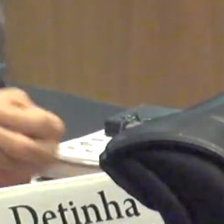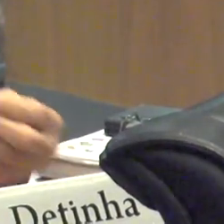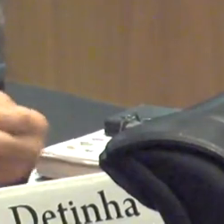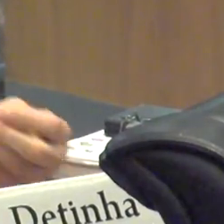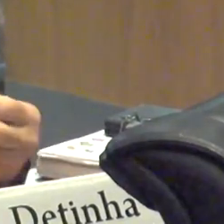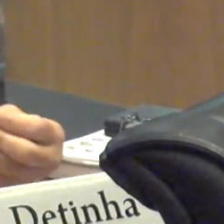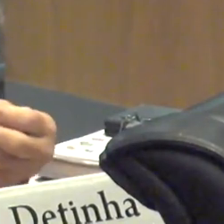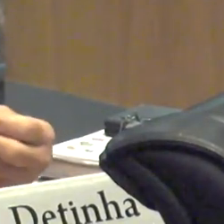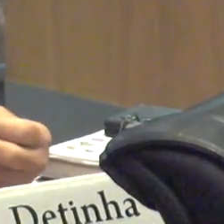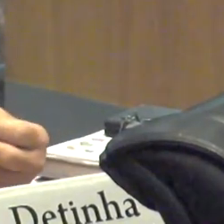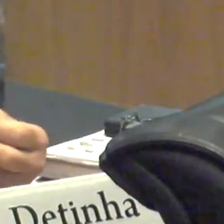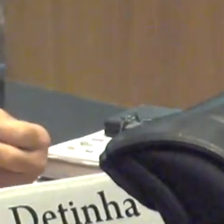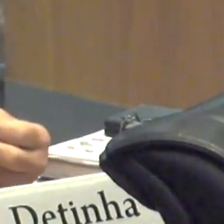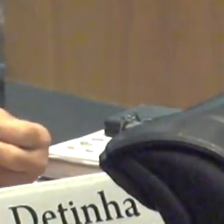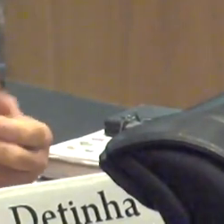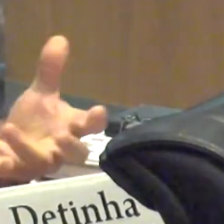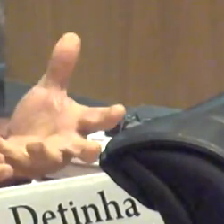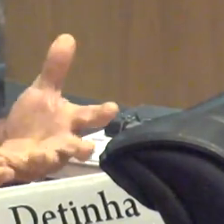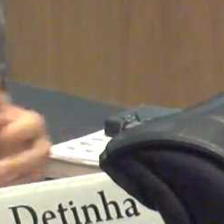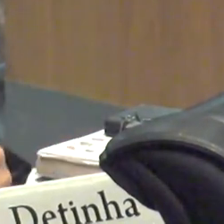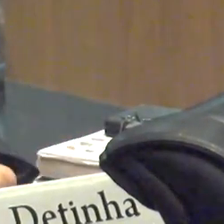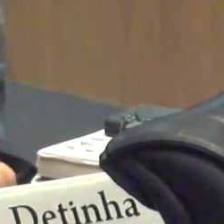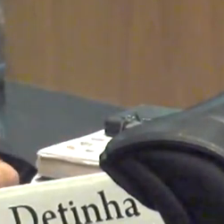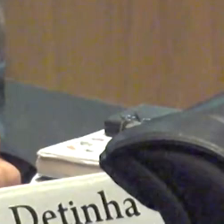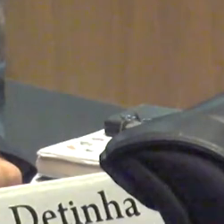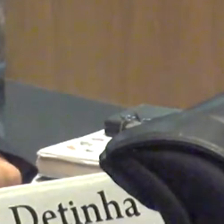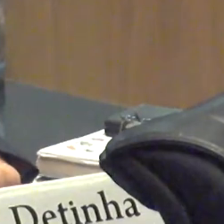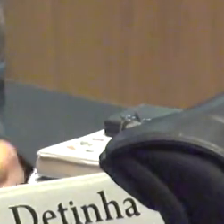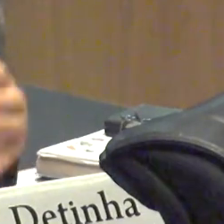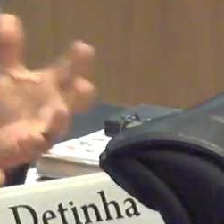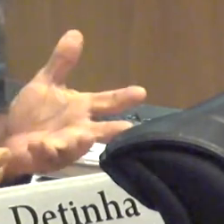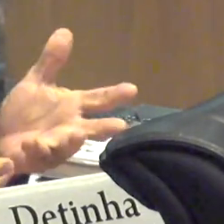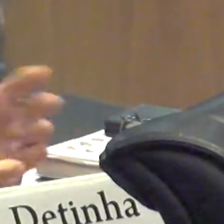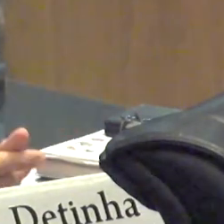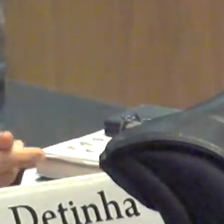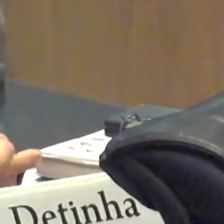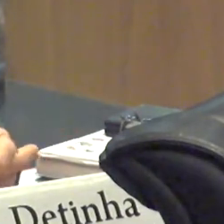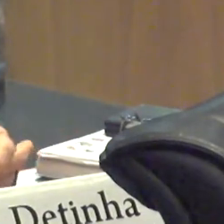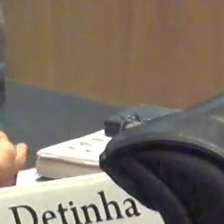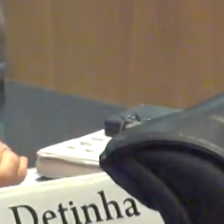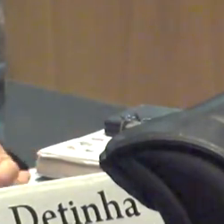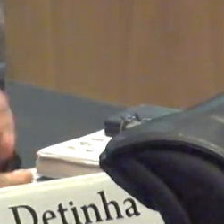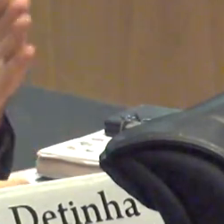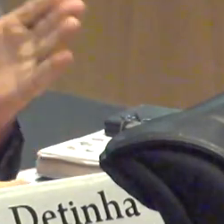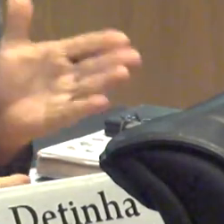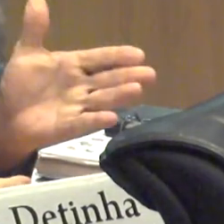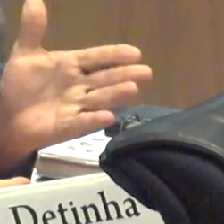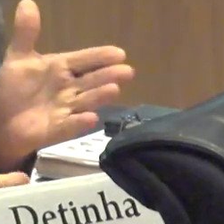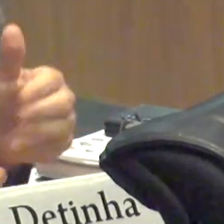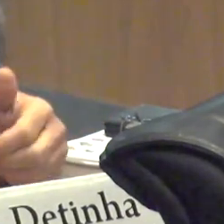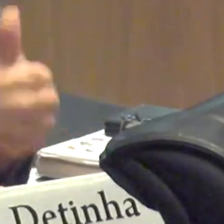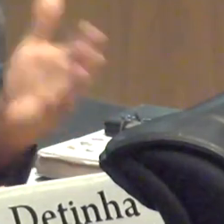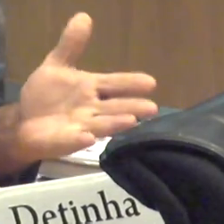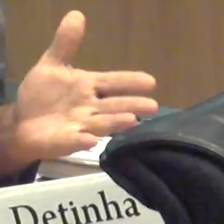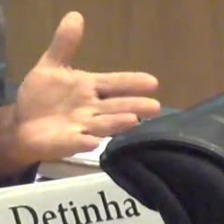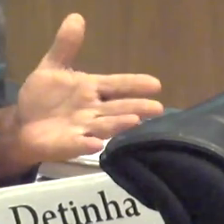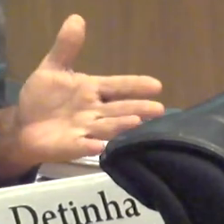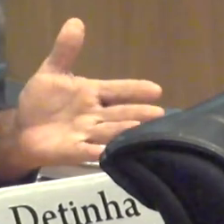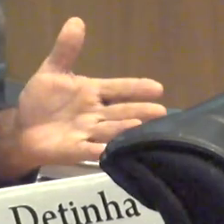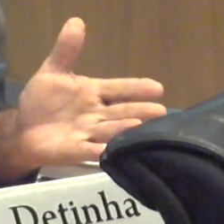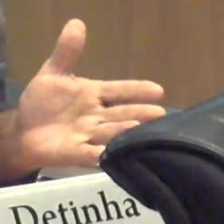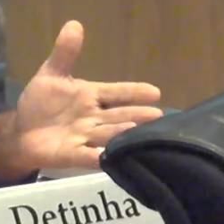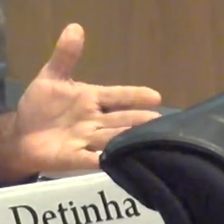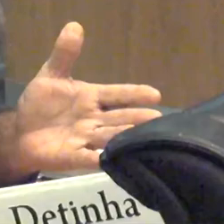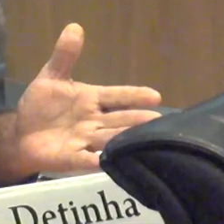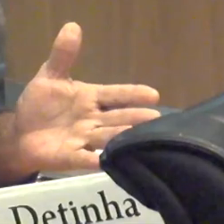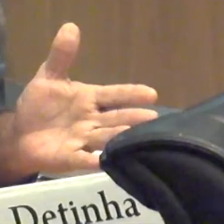ter a mercadoria que ela vai vender, não pode participar de licitação. Foi o que aconteceu com essas empresas que participaram e até